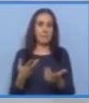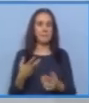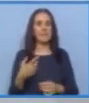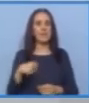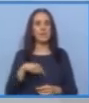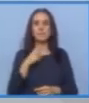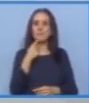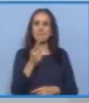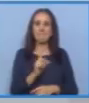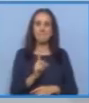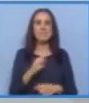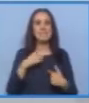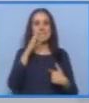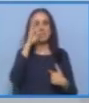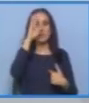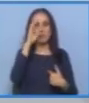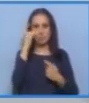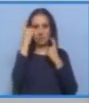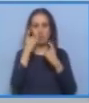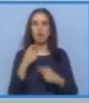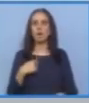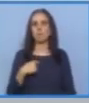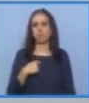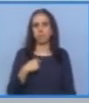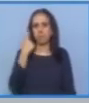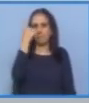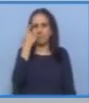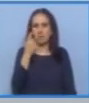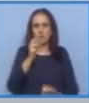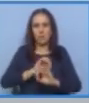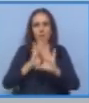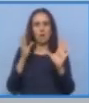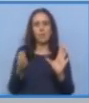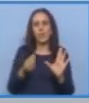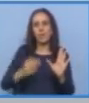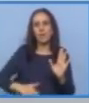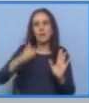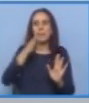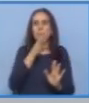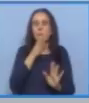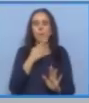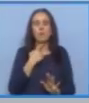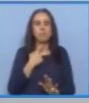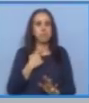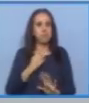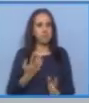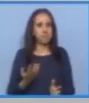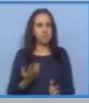dizer... Se sonho com isso... Pensa nisso. Penso, claro que sim, desde miúdo, mas penso tanto nisso que até acho que é uma tentação.